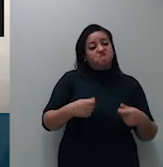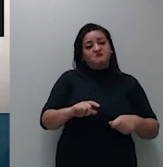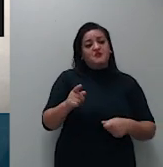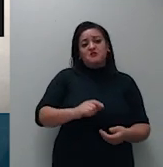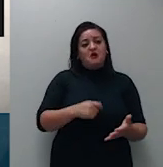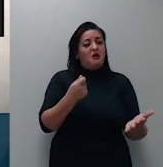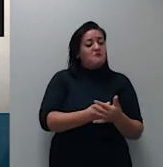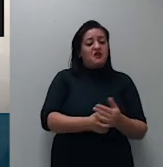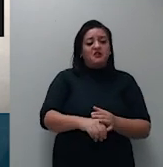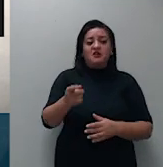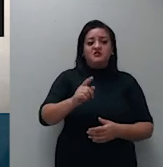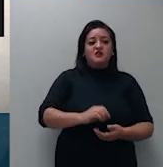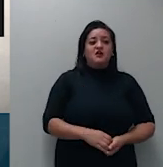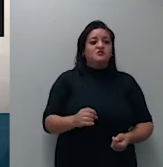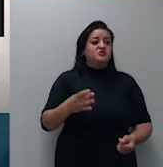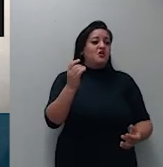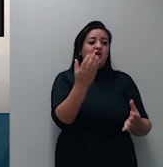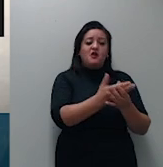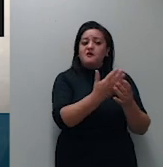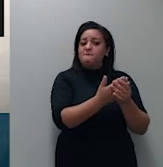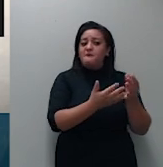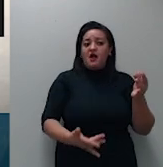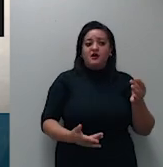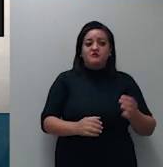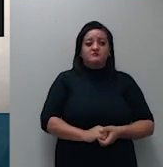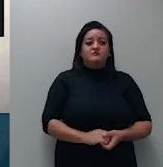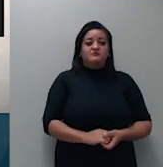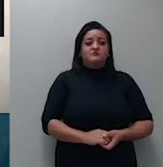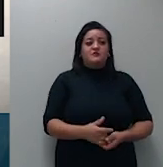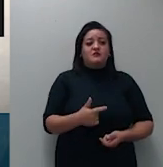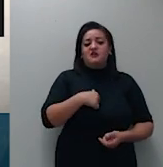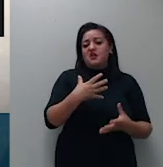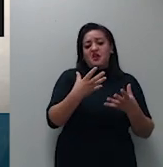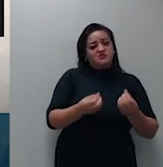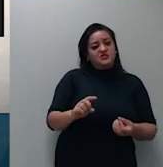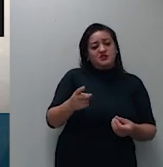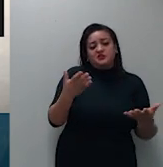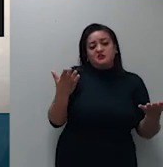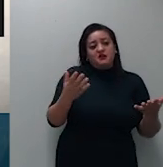não é obrigatório né no caso de embargos por quê